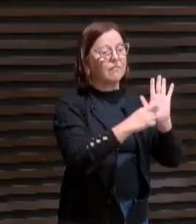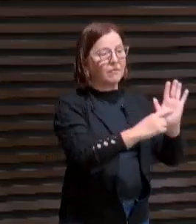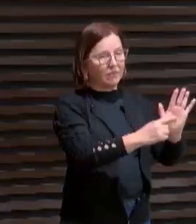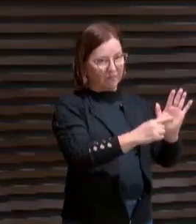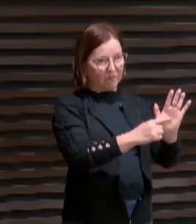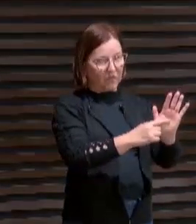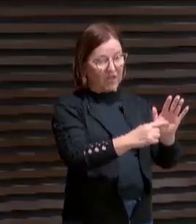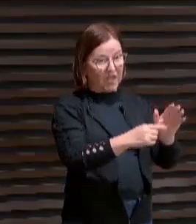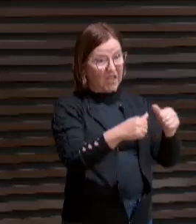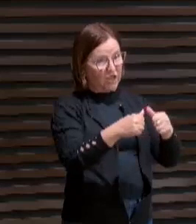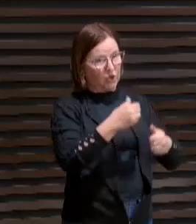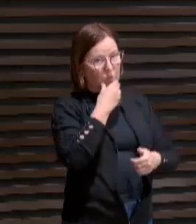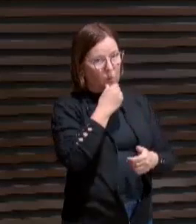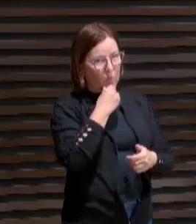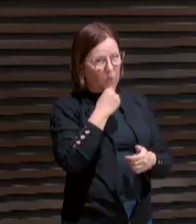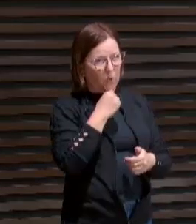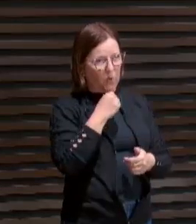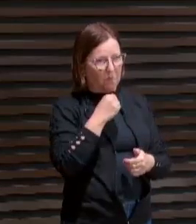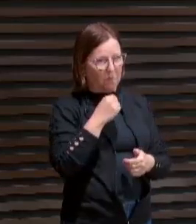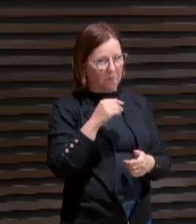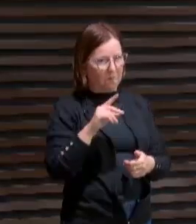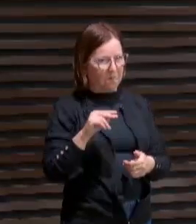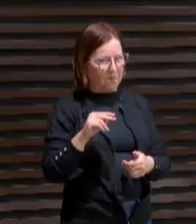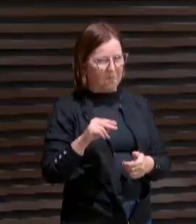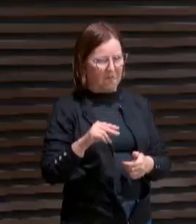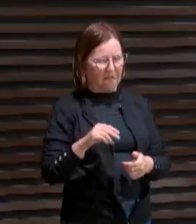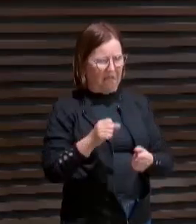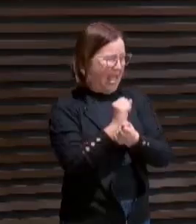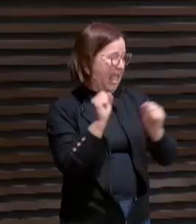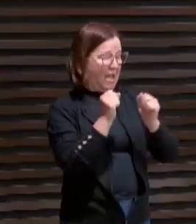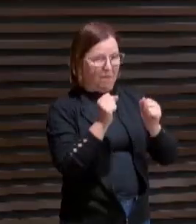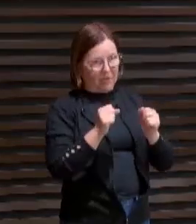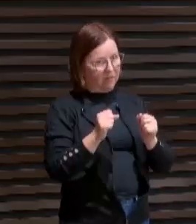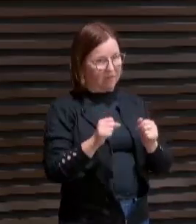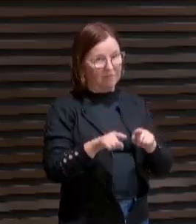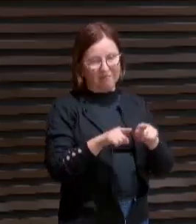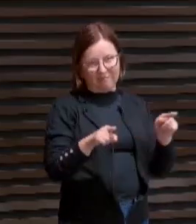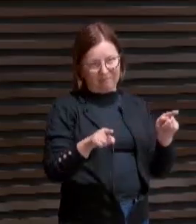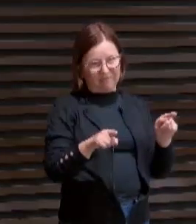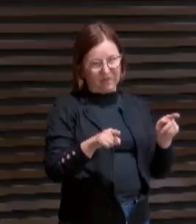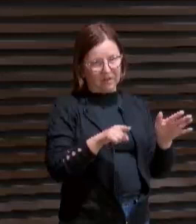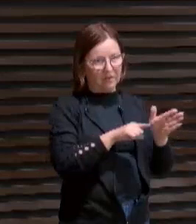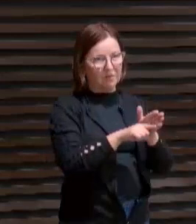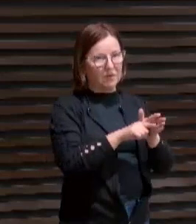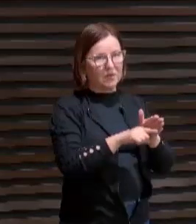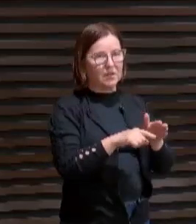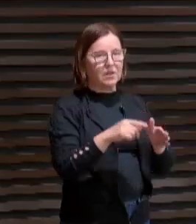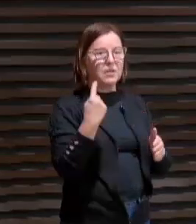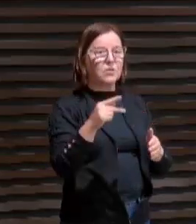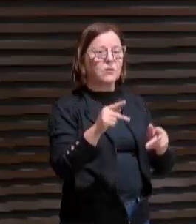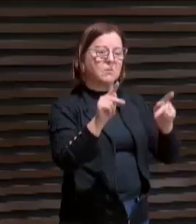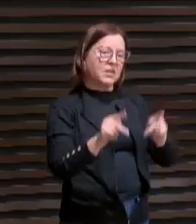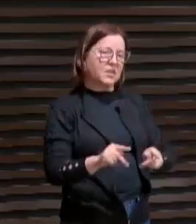apresentastes-me este homem como agitador do povo, mas tendo interrogado na vossa presença,